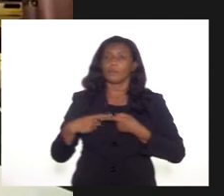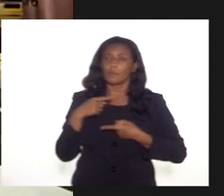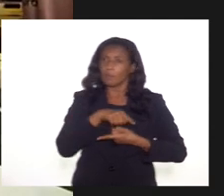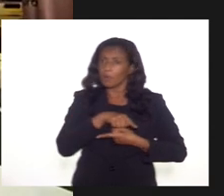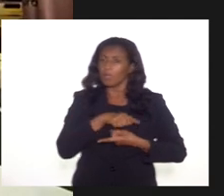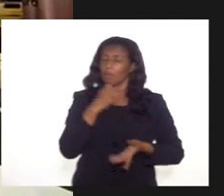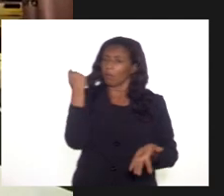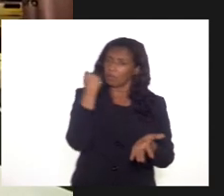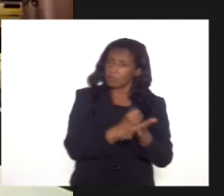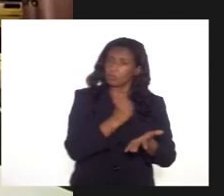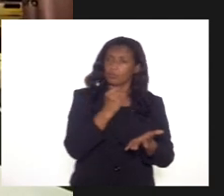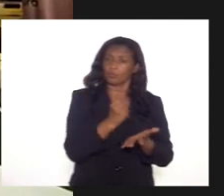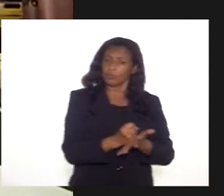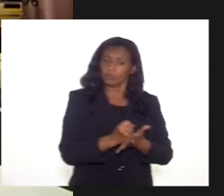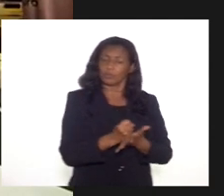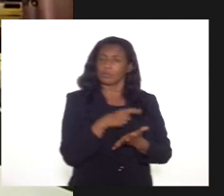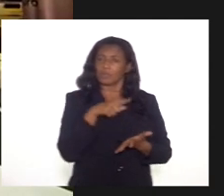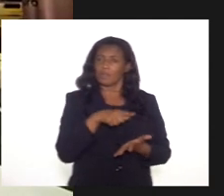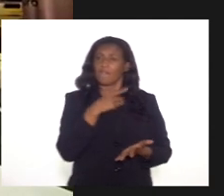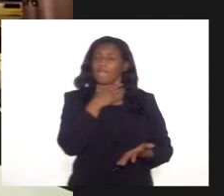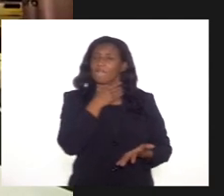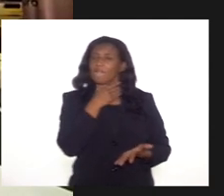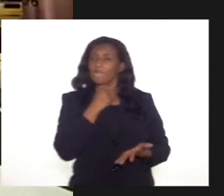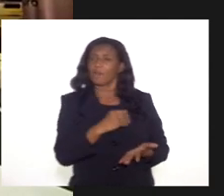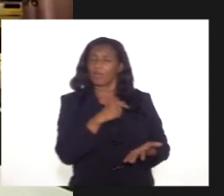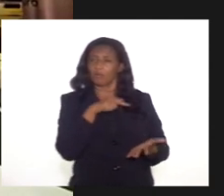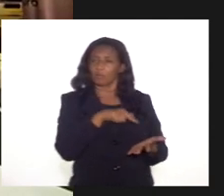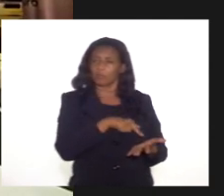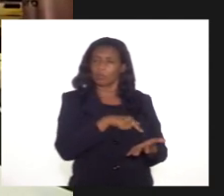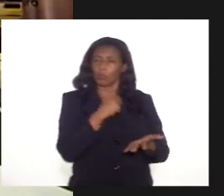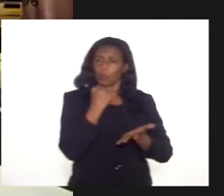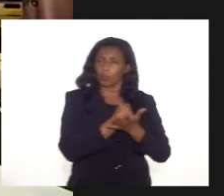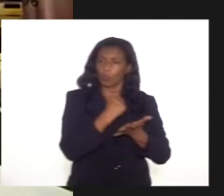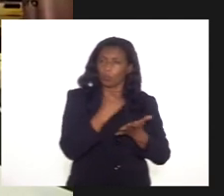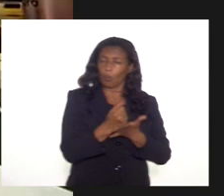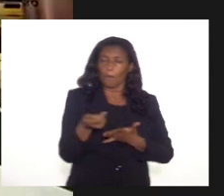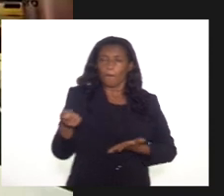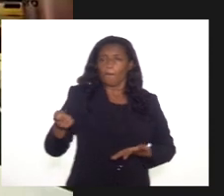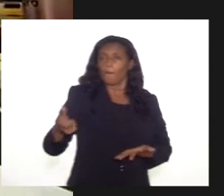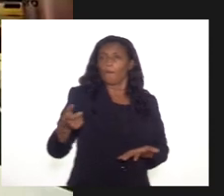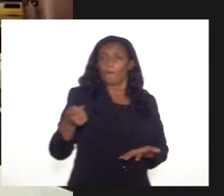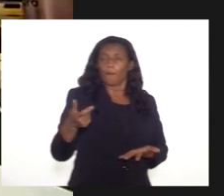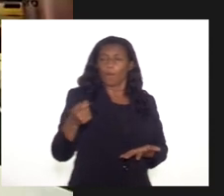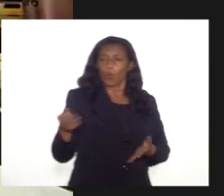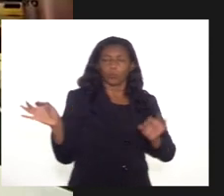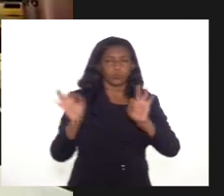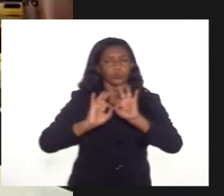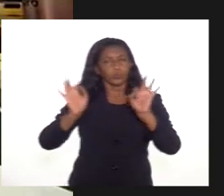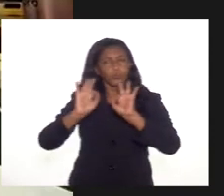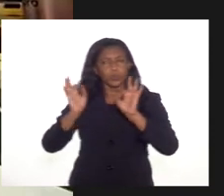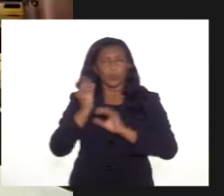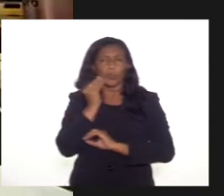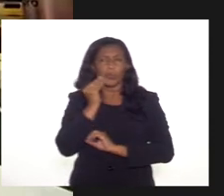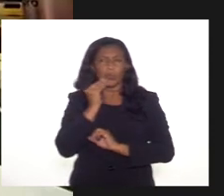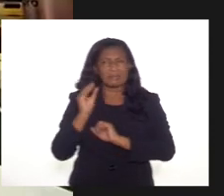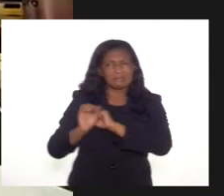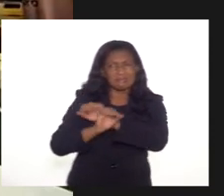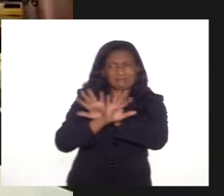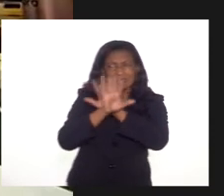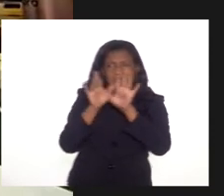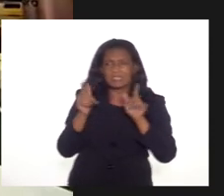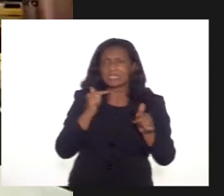desses contratos fraudulentos contratos com pouca ou nenhuma transparência na